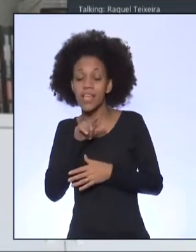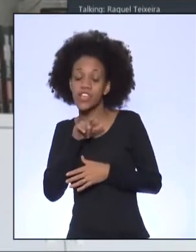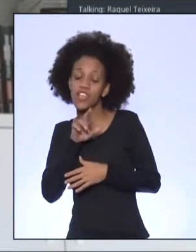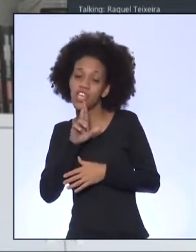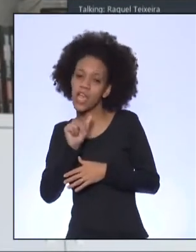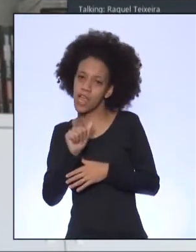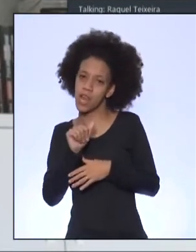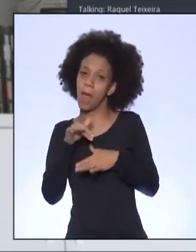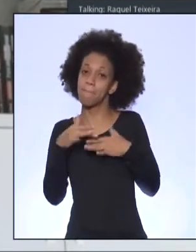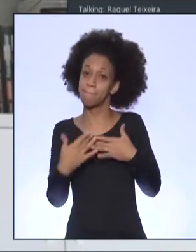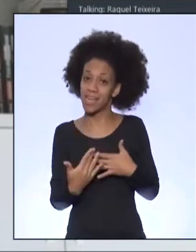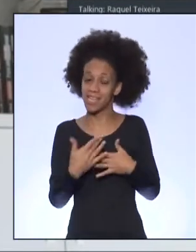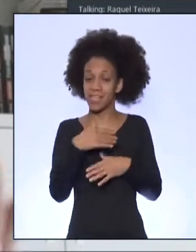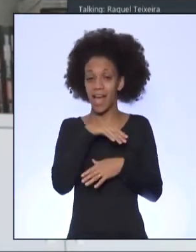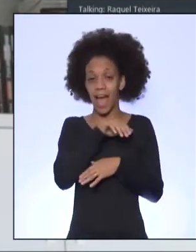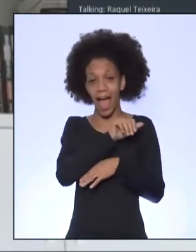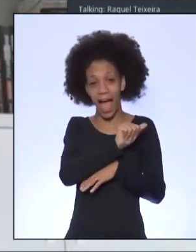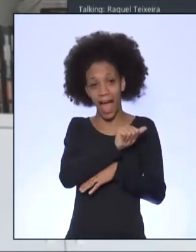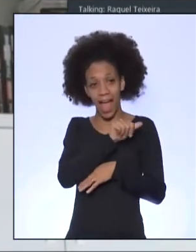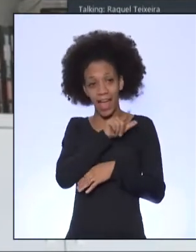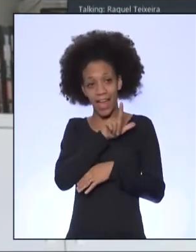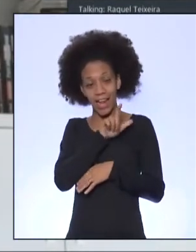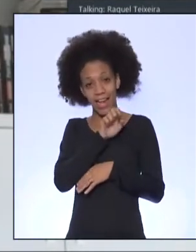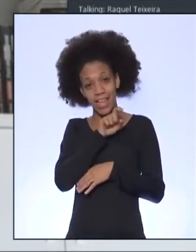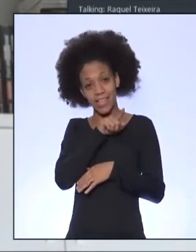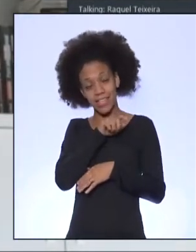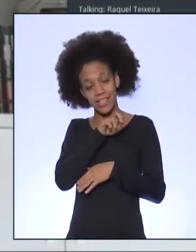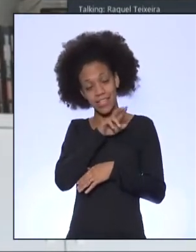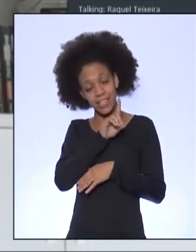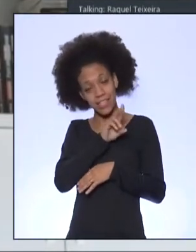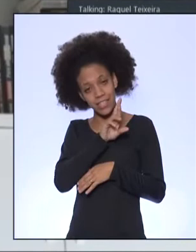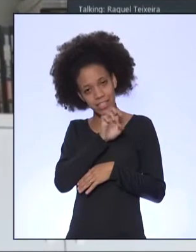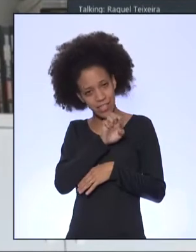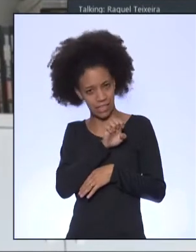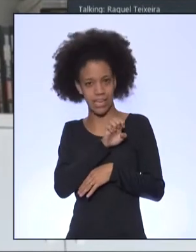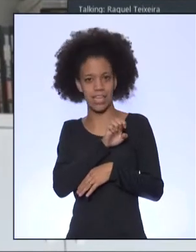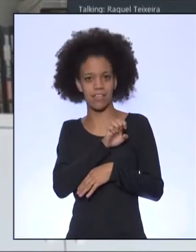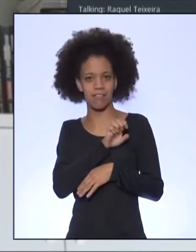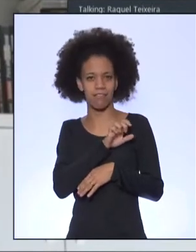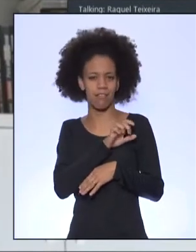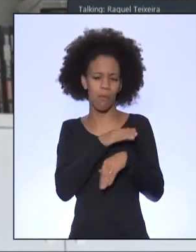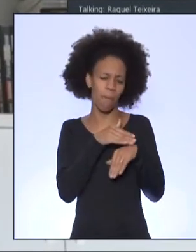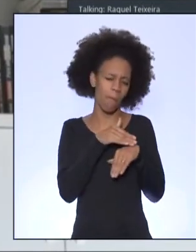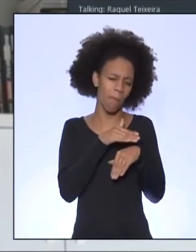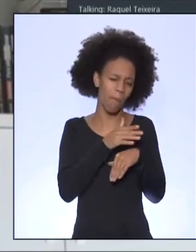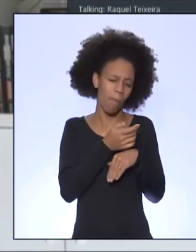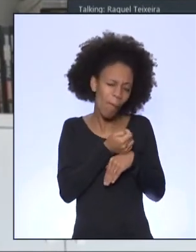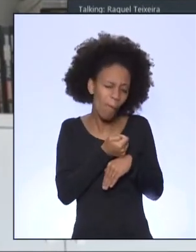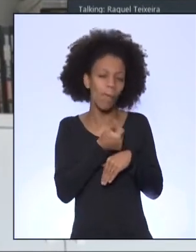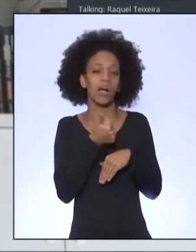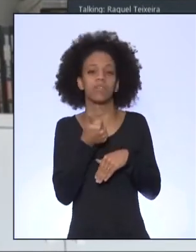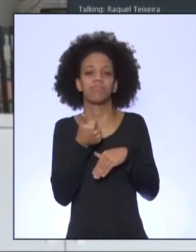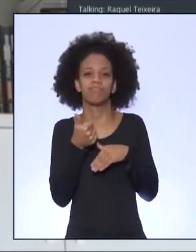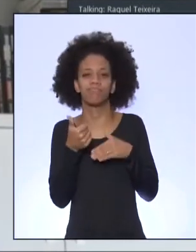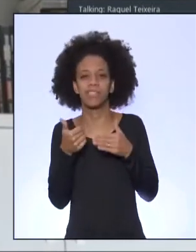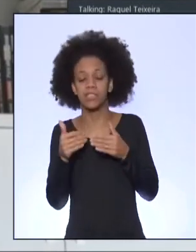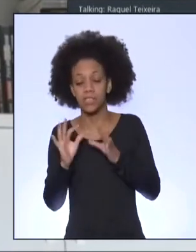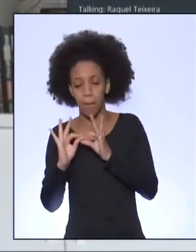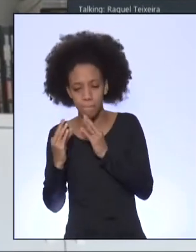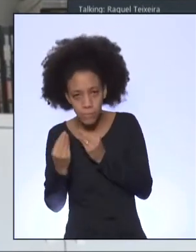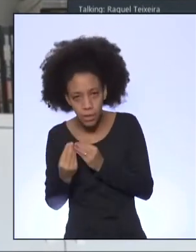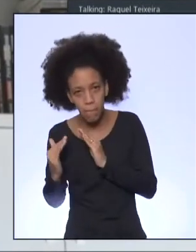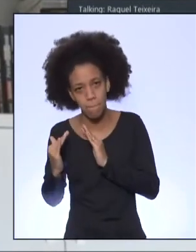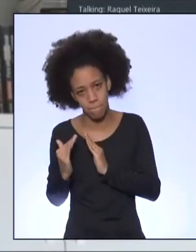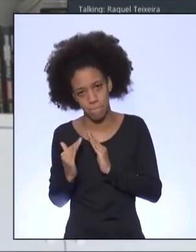eu sou Alessandri, meu avô nasceu em Bergamo, uma família quase toda mora em Veneza, e é uma cidade, é uma